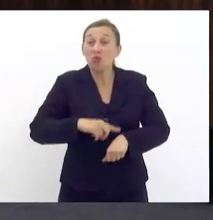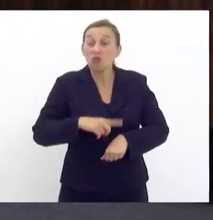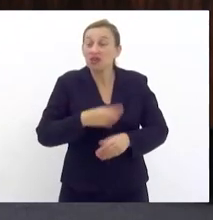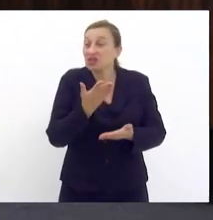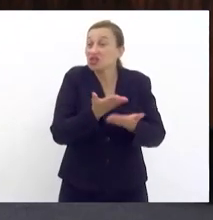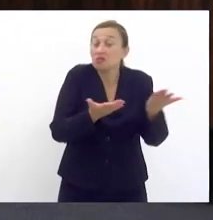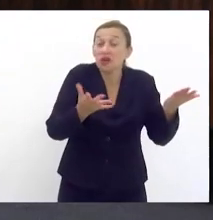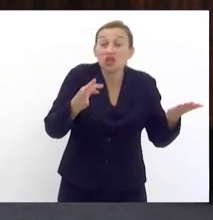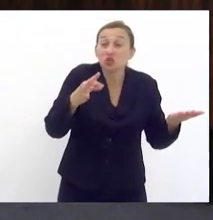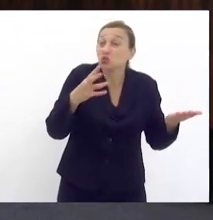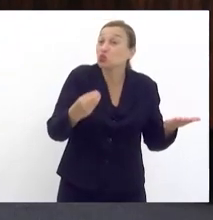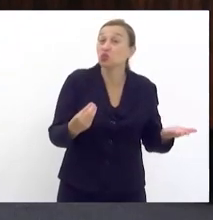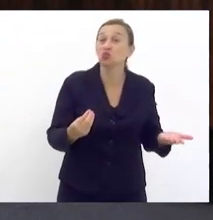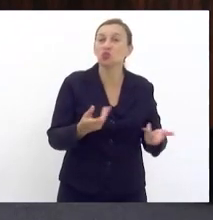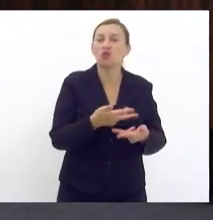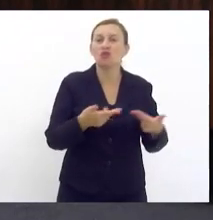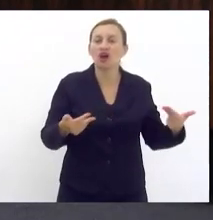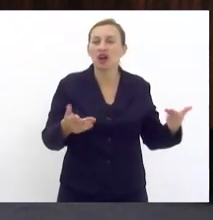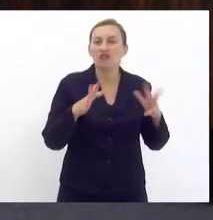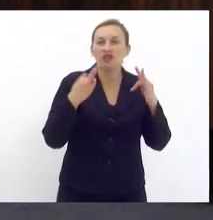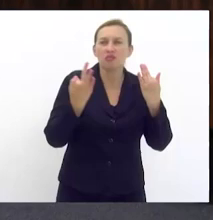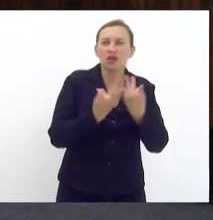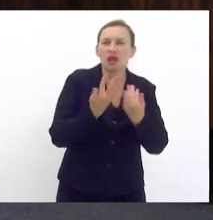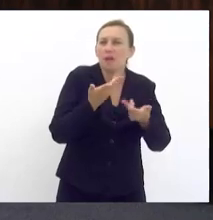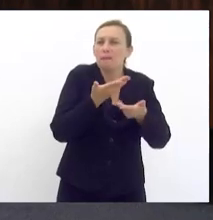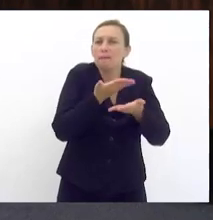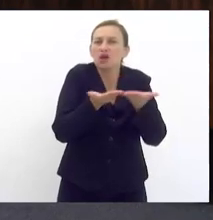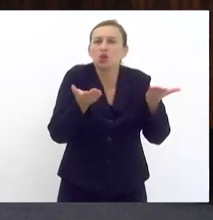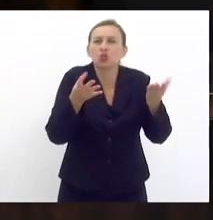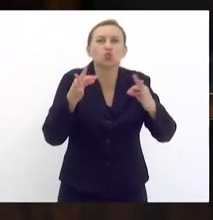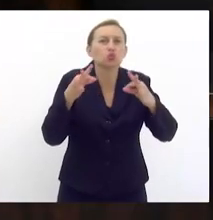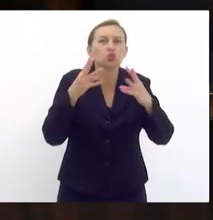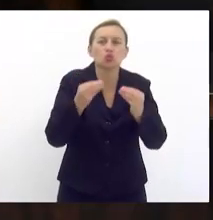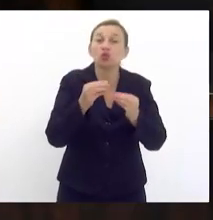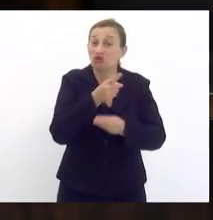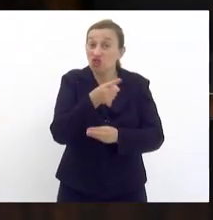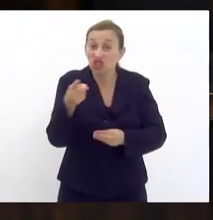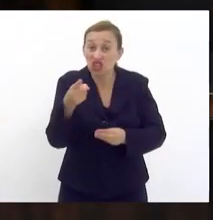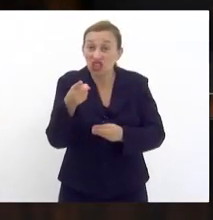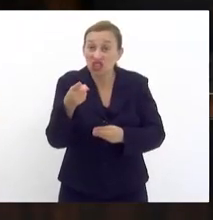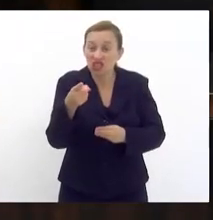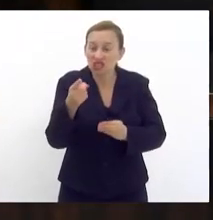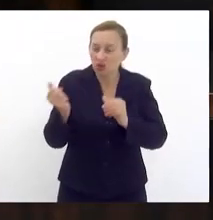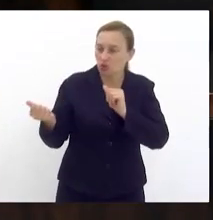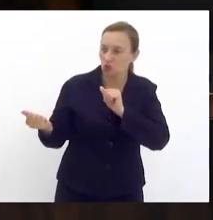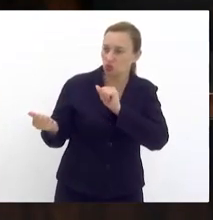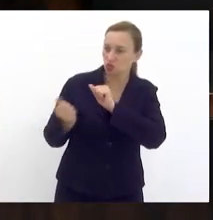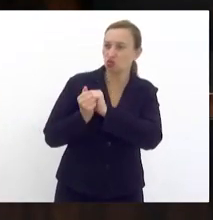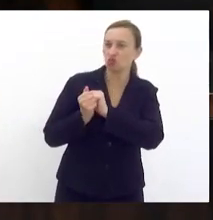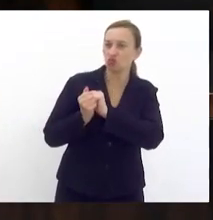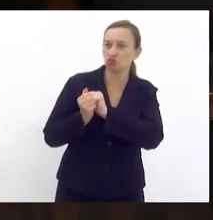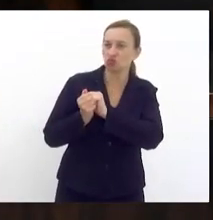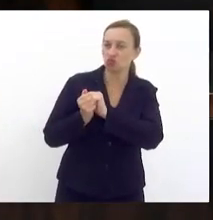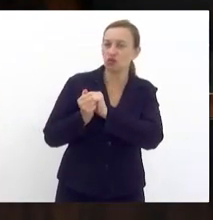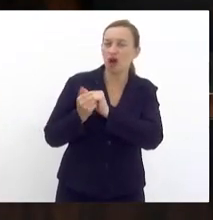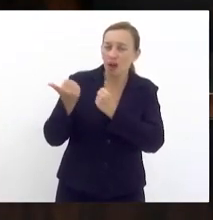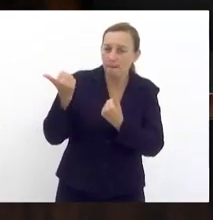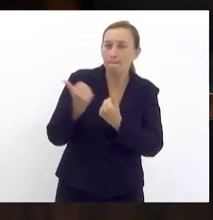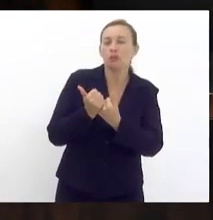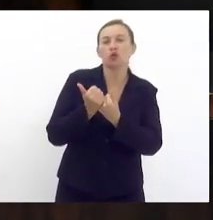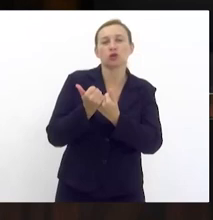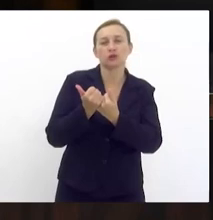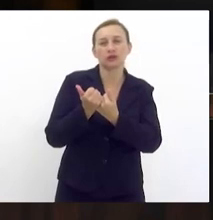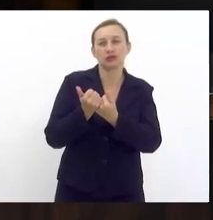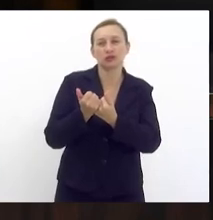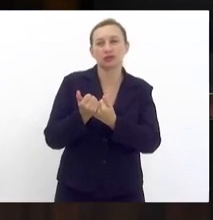perde tudo, né? Várias famílias perderam tudo ali, e vocês ali estavam do lado, dando assistência, apoiando, e